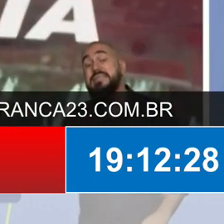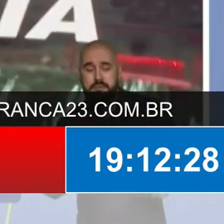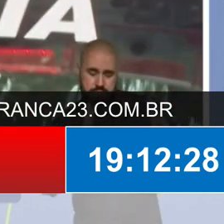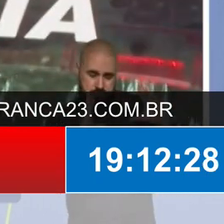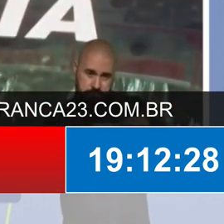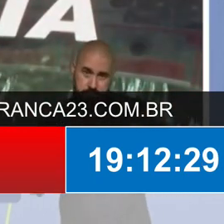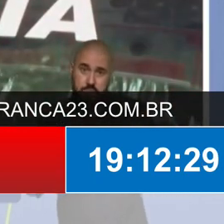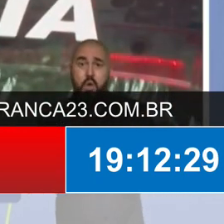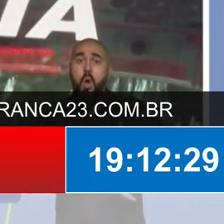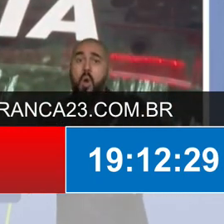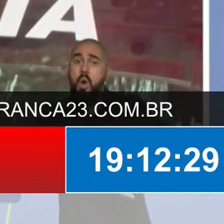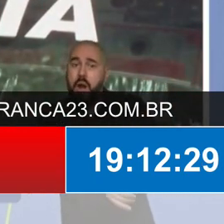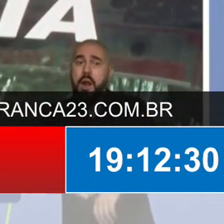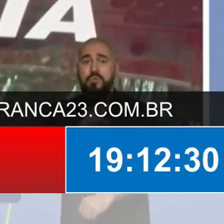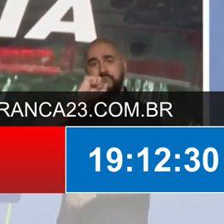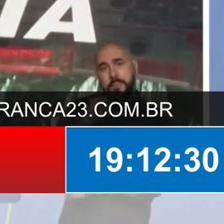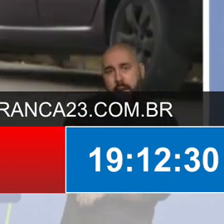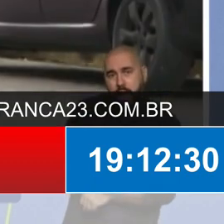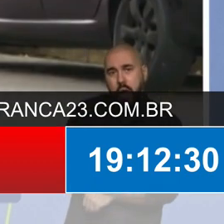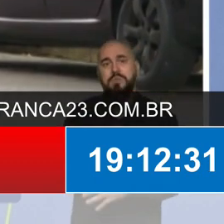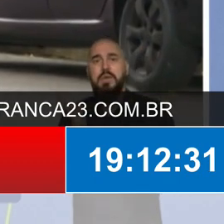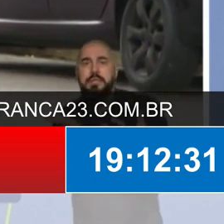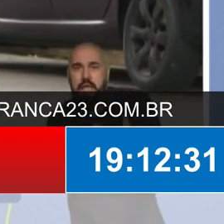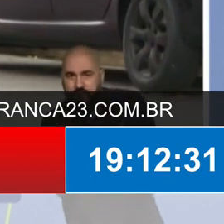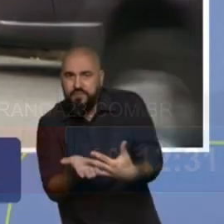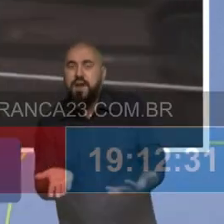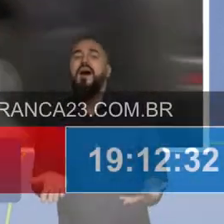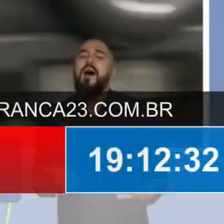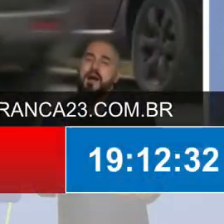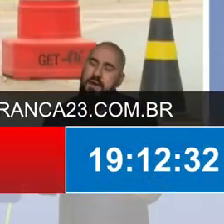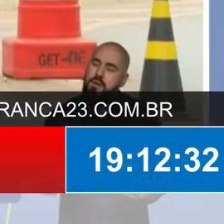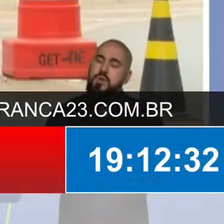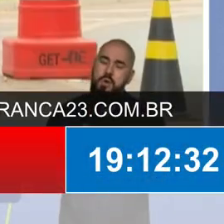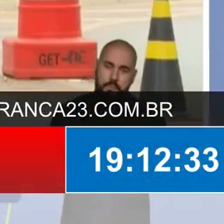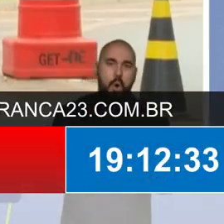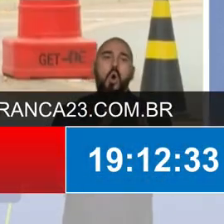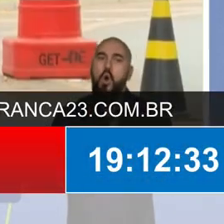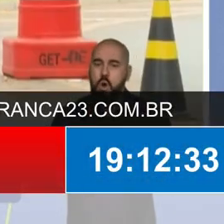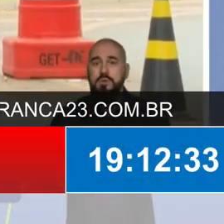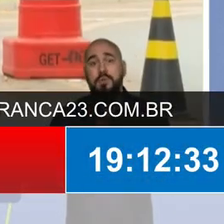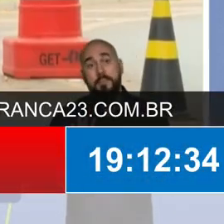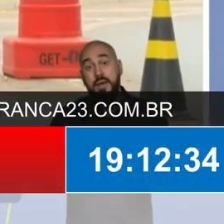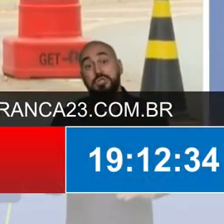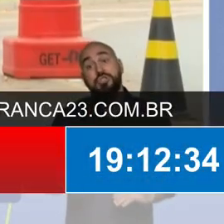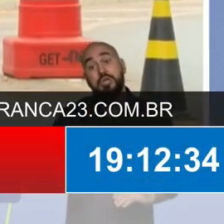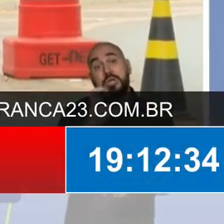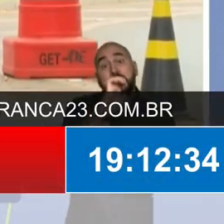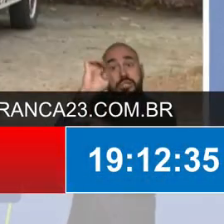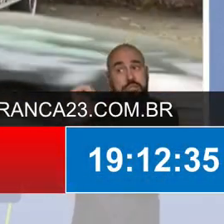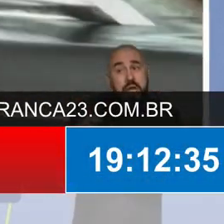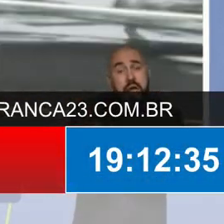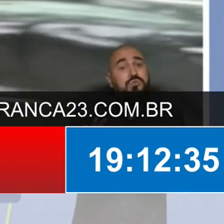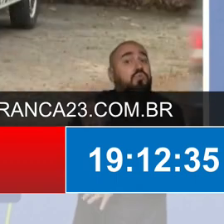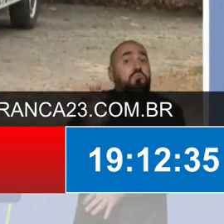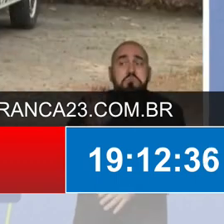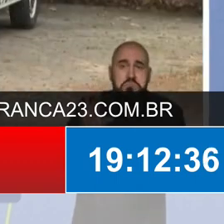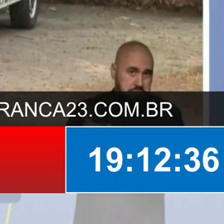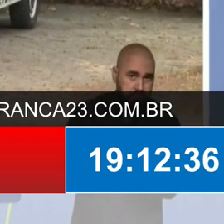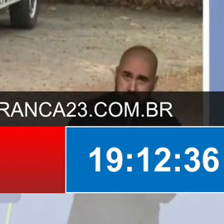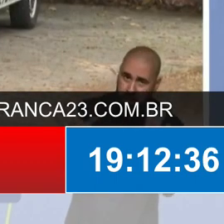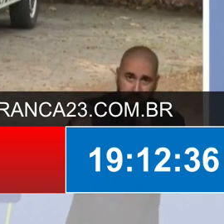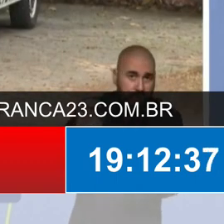nos horários aí de pausas, né, intervalos também dos profissionais, e os estados têm autonomia para se organizarem, né? No entanto,